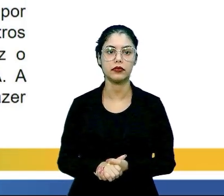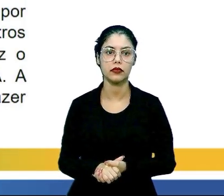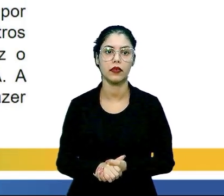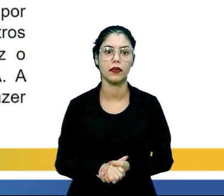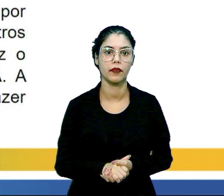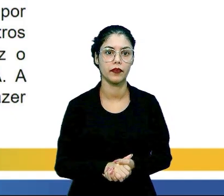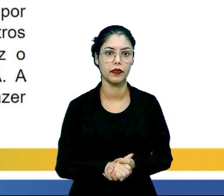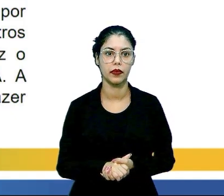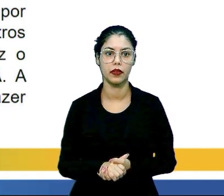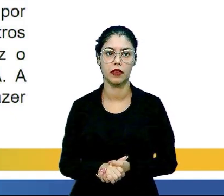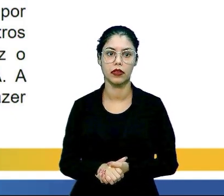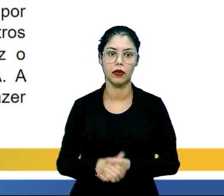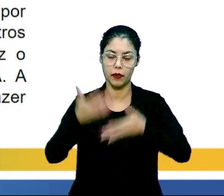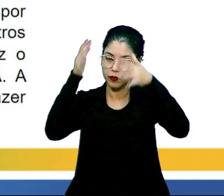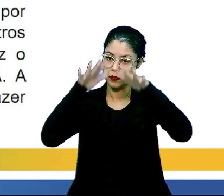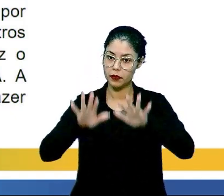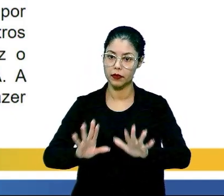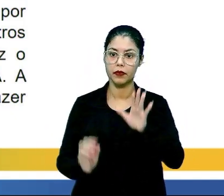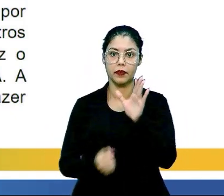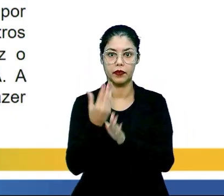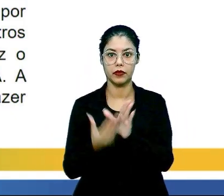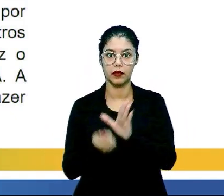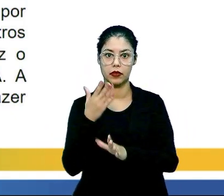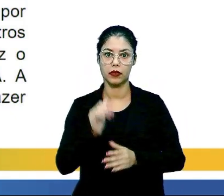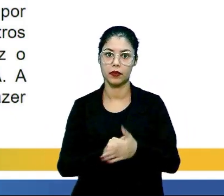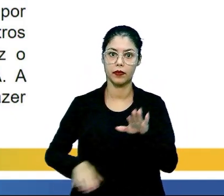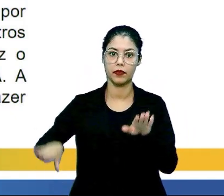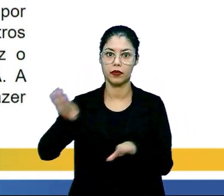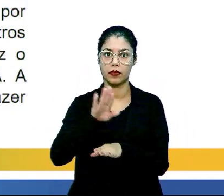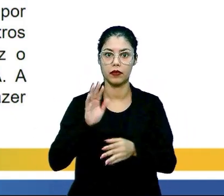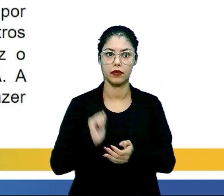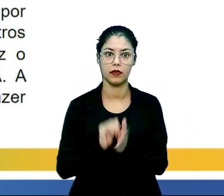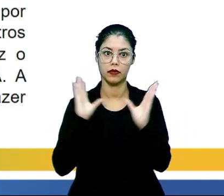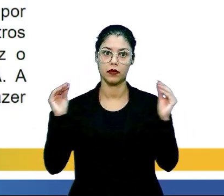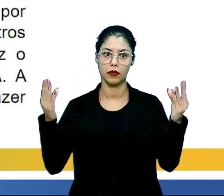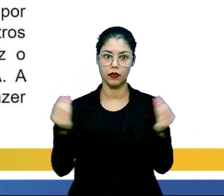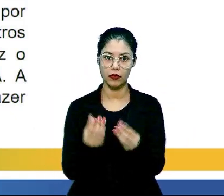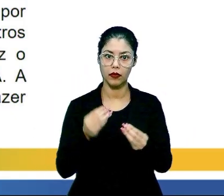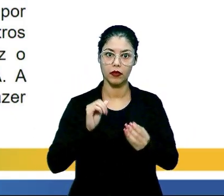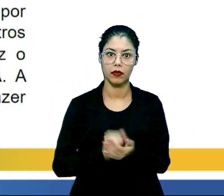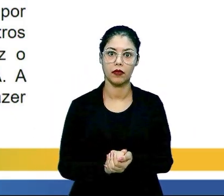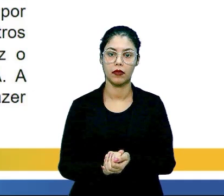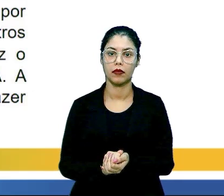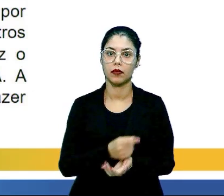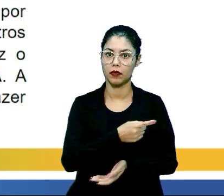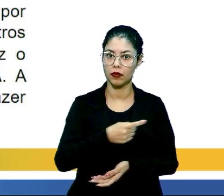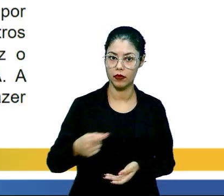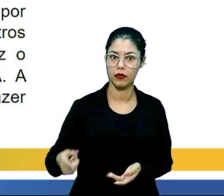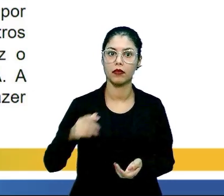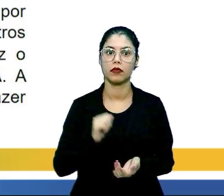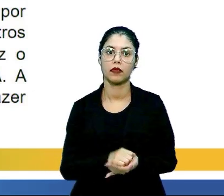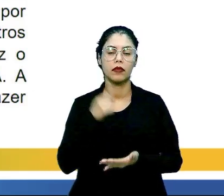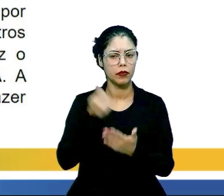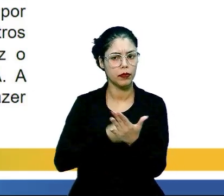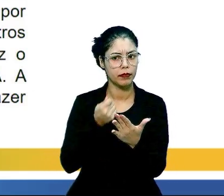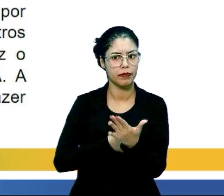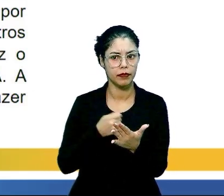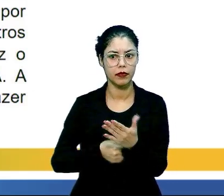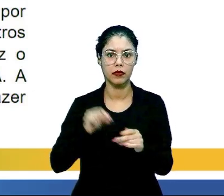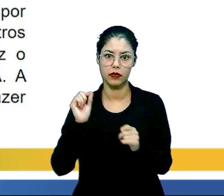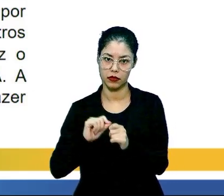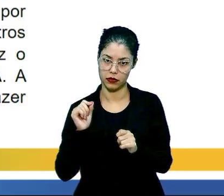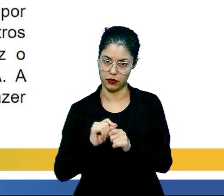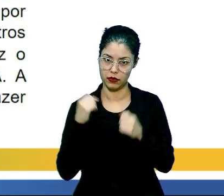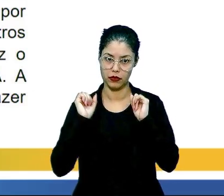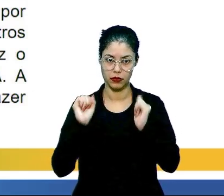texto. Naturalmente produzido, isso é irrelevante daqui, a substância foi aplicada em ratos e exigiu como se eles